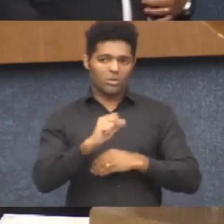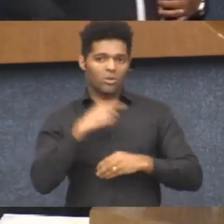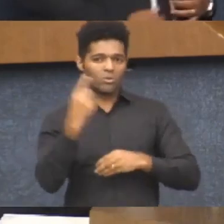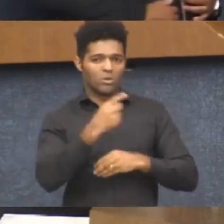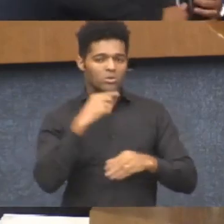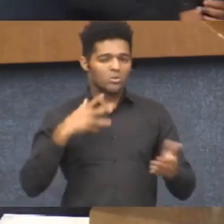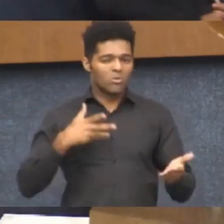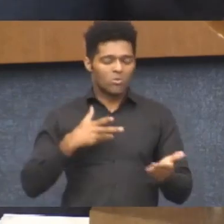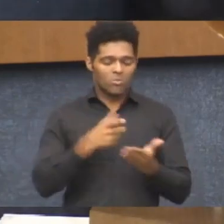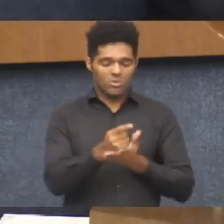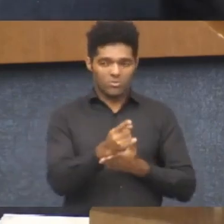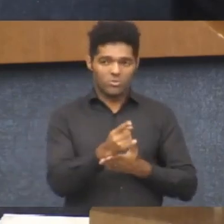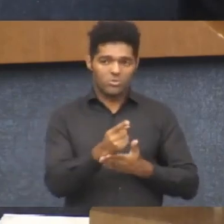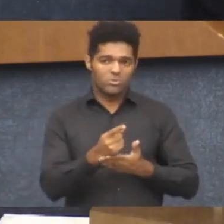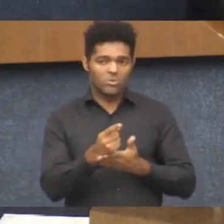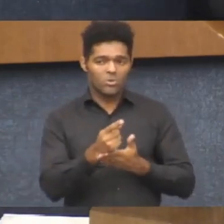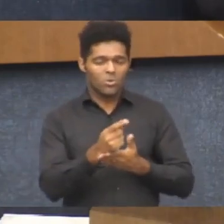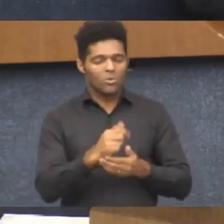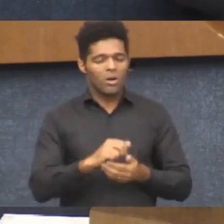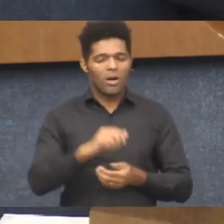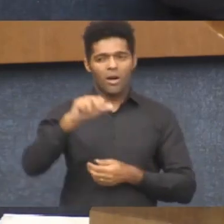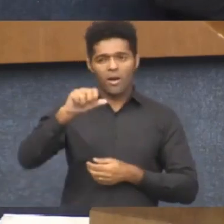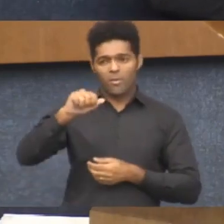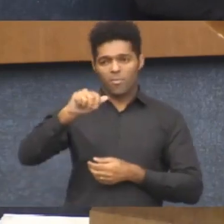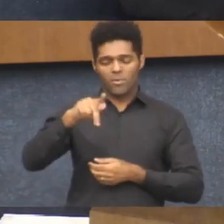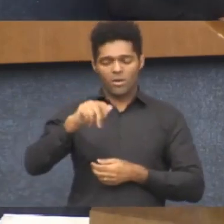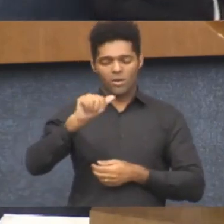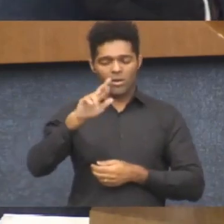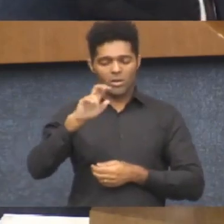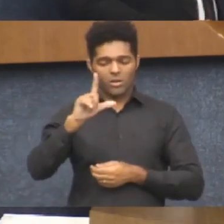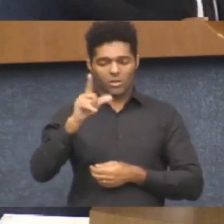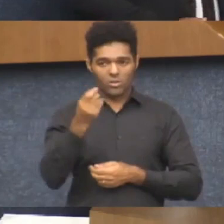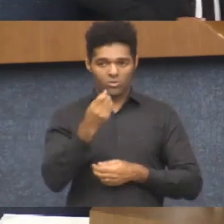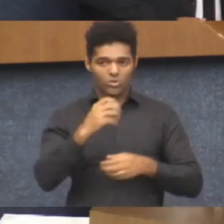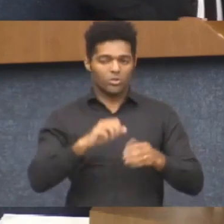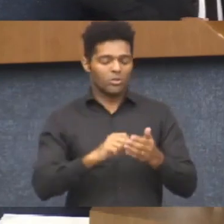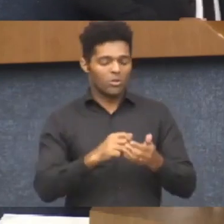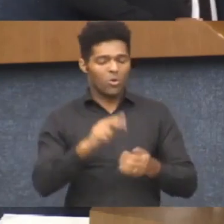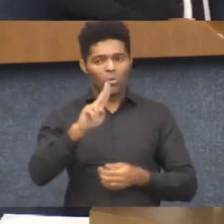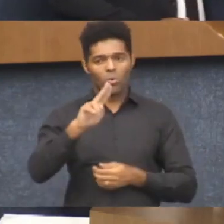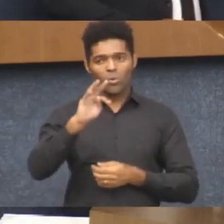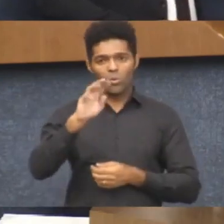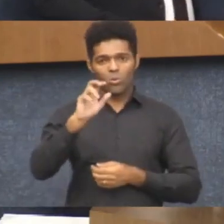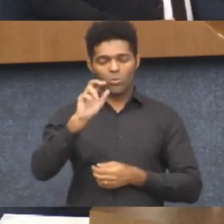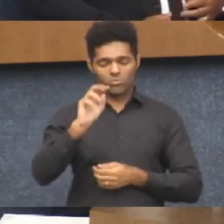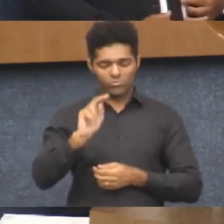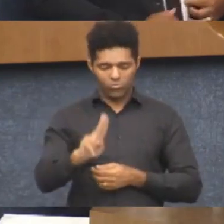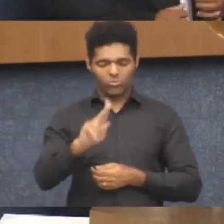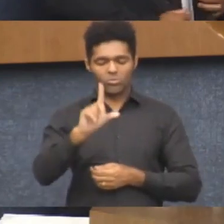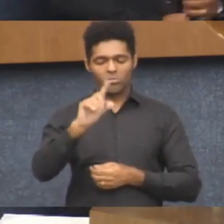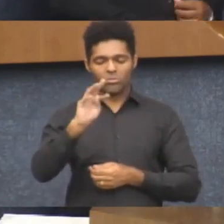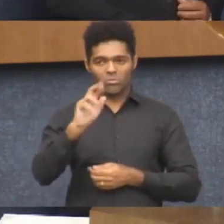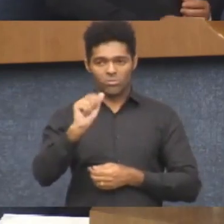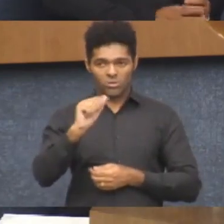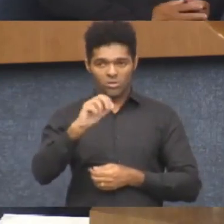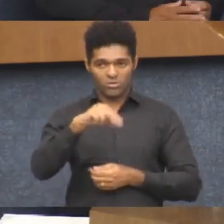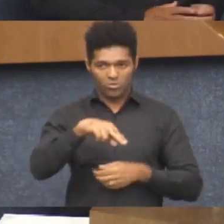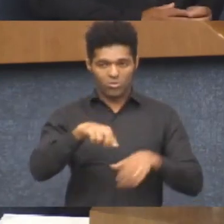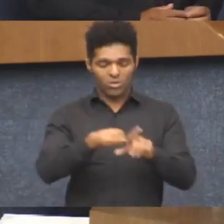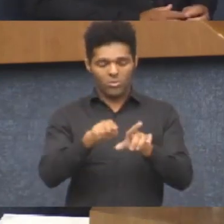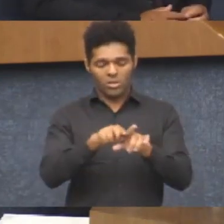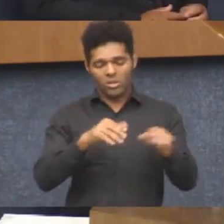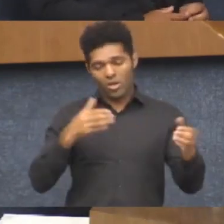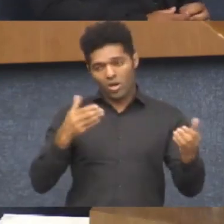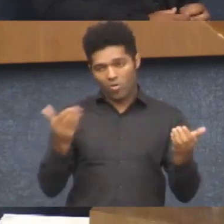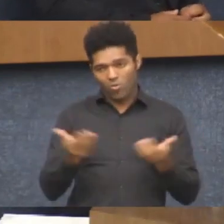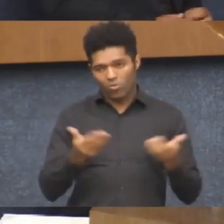de ultrassom ultraportátil para cada unidade básica de saúde. E agora a gente vai começar a fazer a capacitação dos nossos servidores para conseguir usar